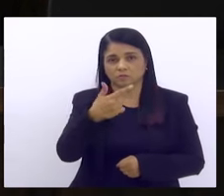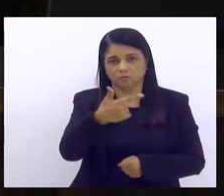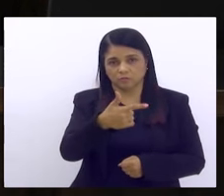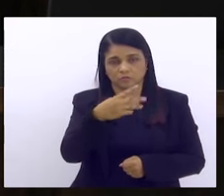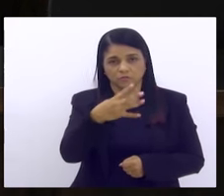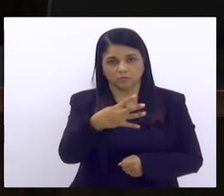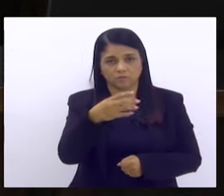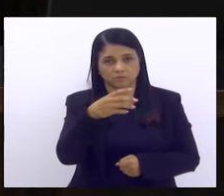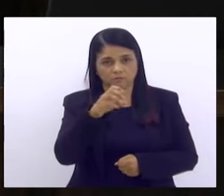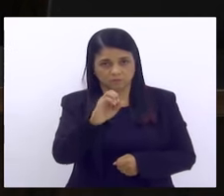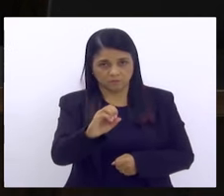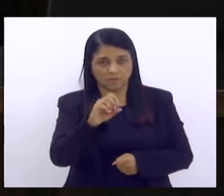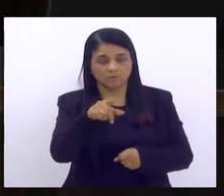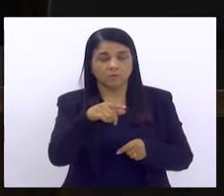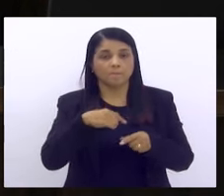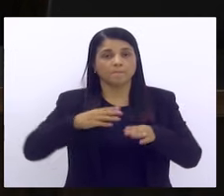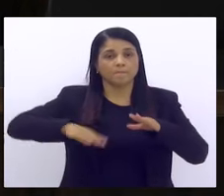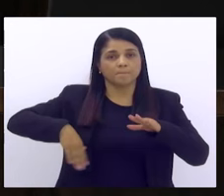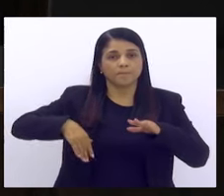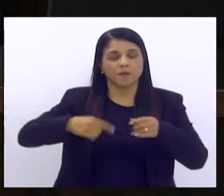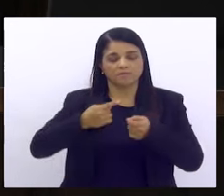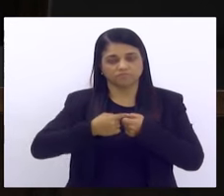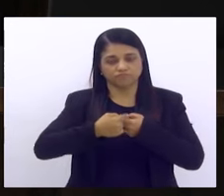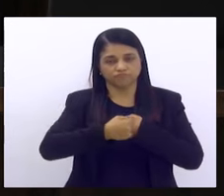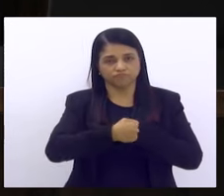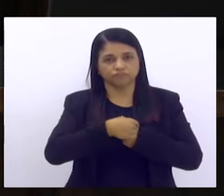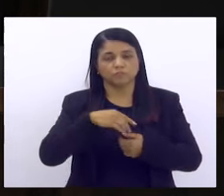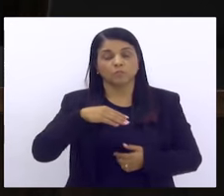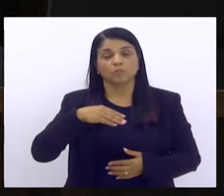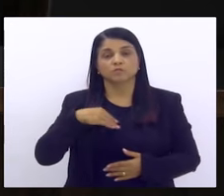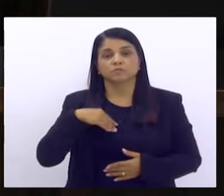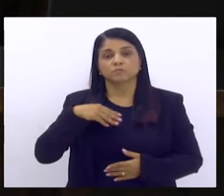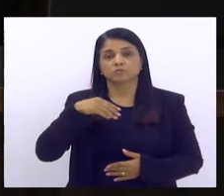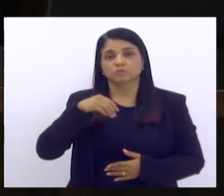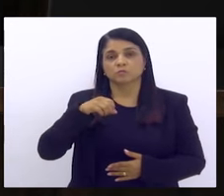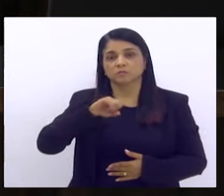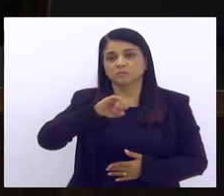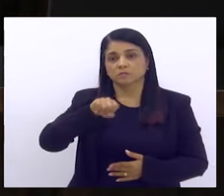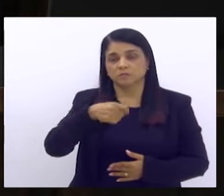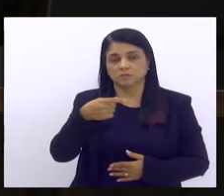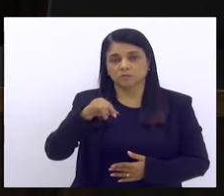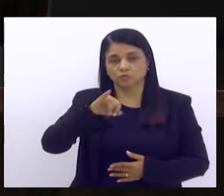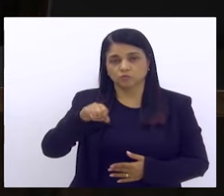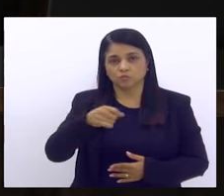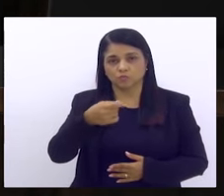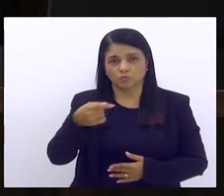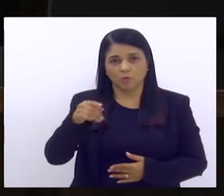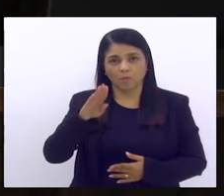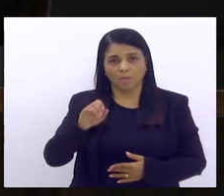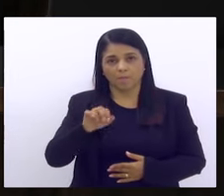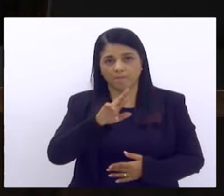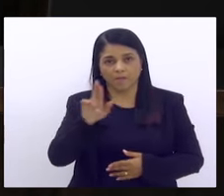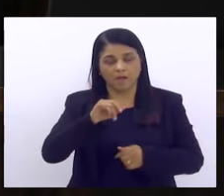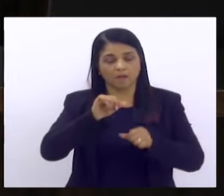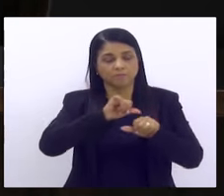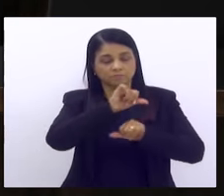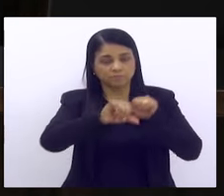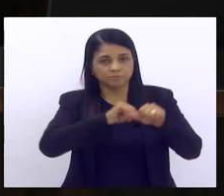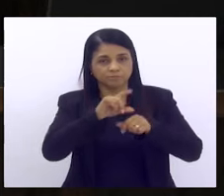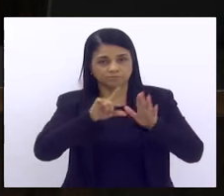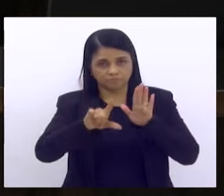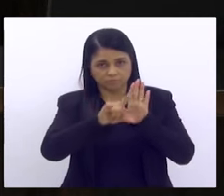de Azeitona, Praia do Iaçu, no município de São João da Barra. Pareceres da Comissão de Indicação Legislativa para a Transformação, indicação